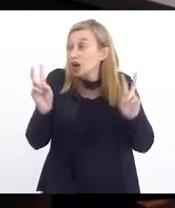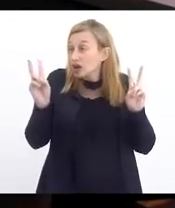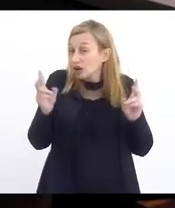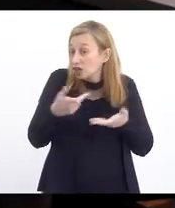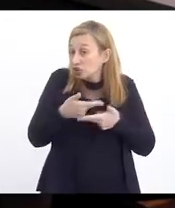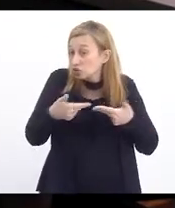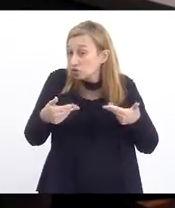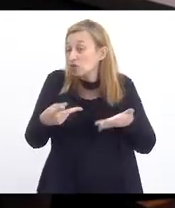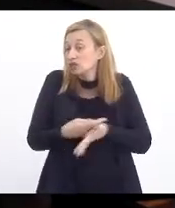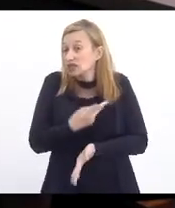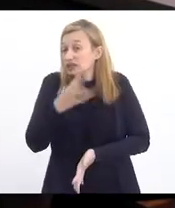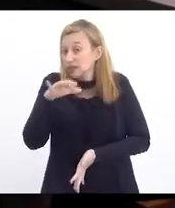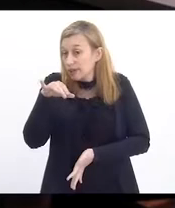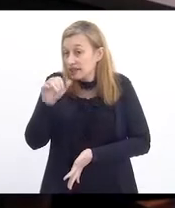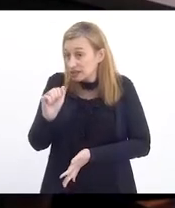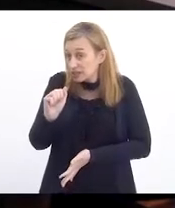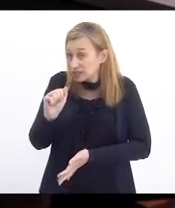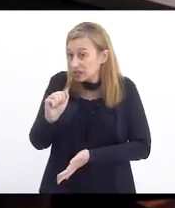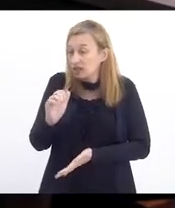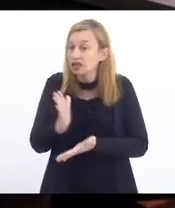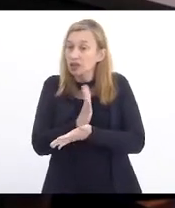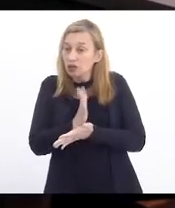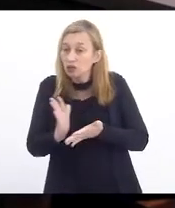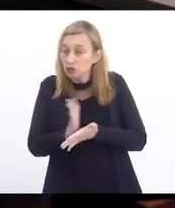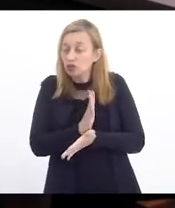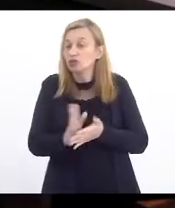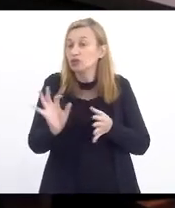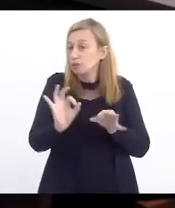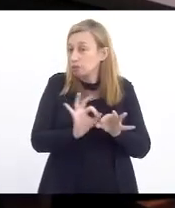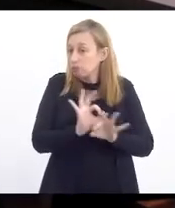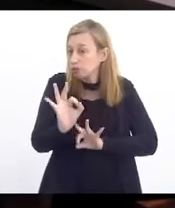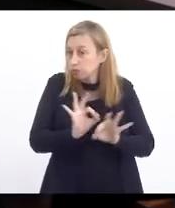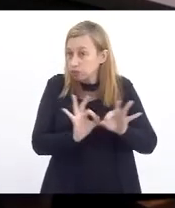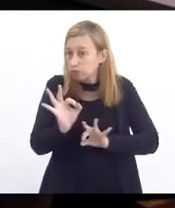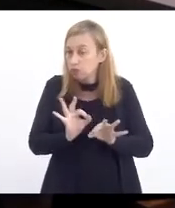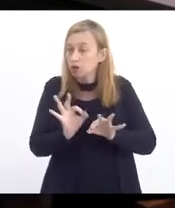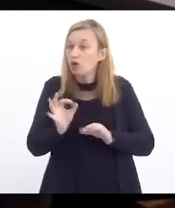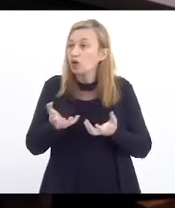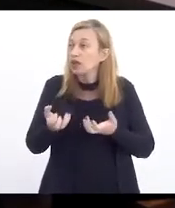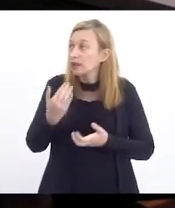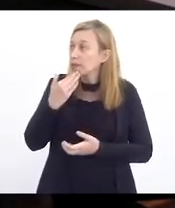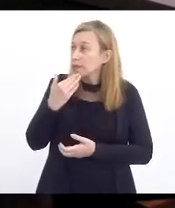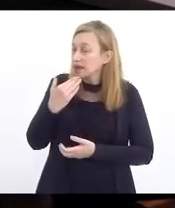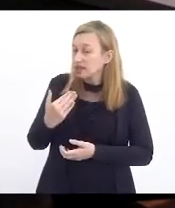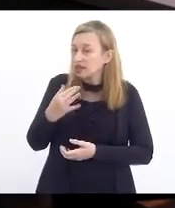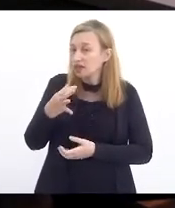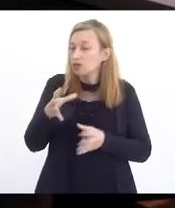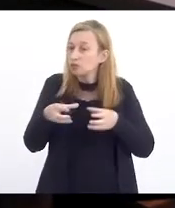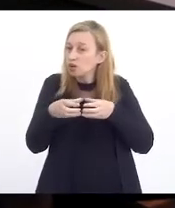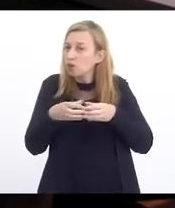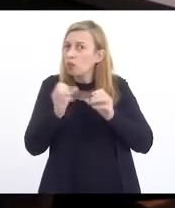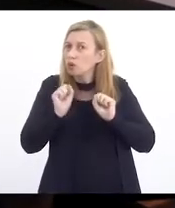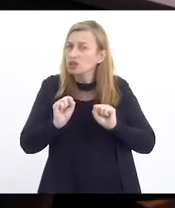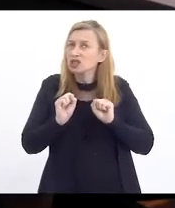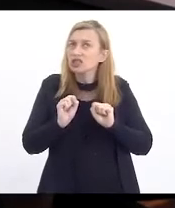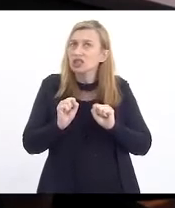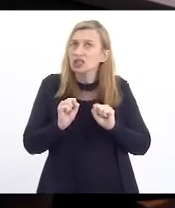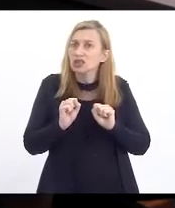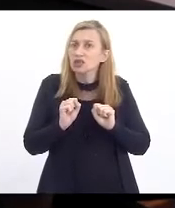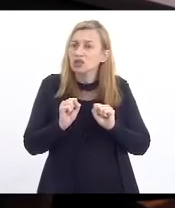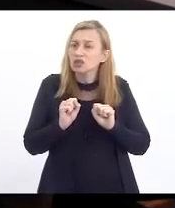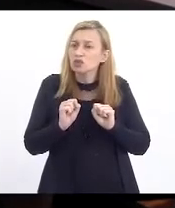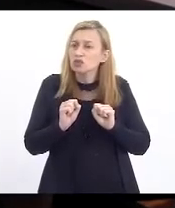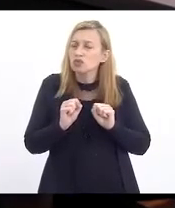na bacia, né? E tem algumas intervenções que foram planejadas, estão propostas aqui. Eu queria sugerir à comissão que a gente pudesse fazer